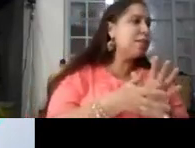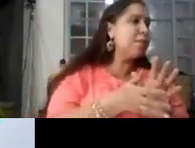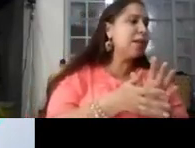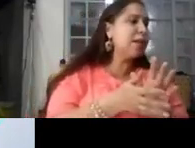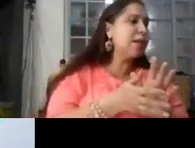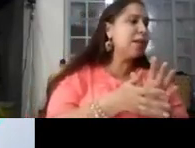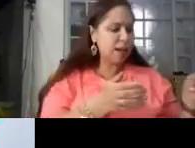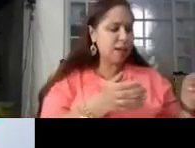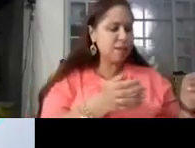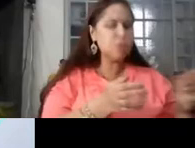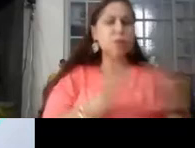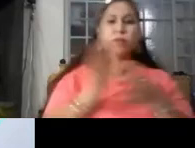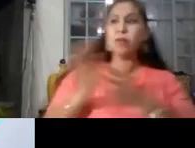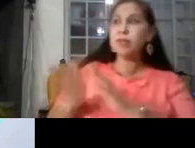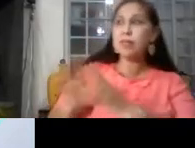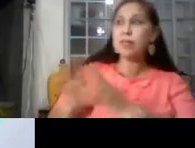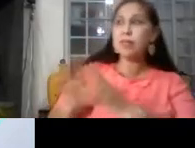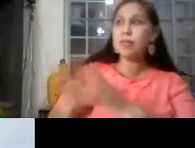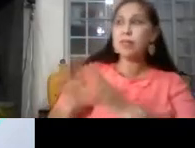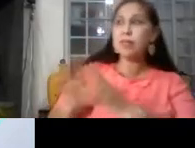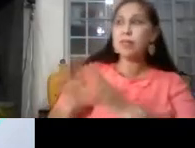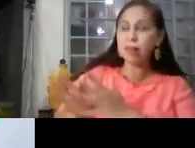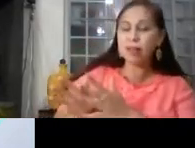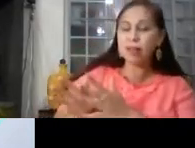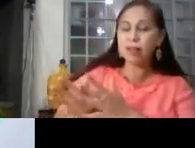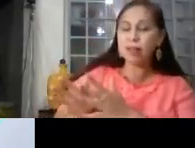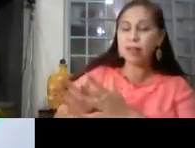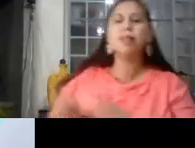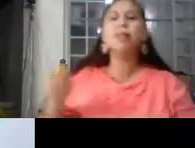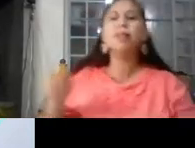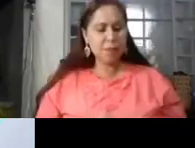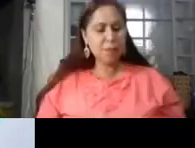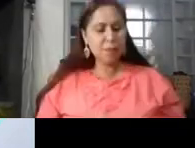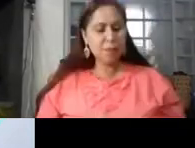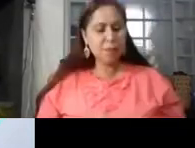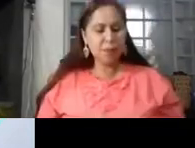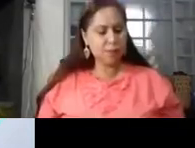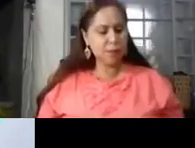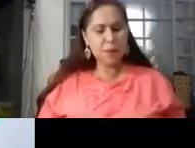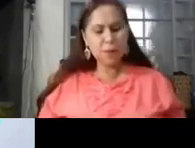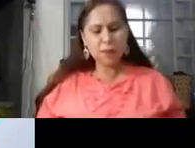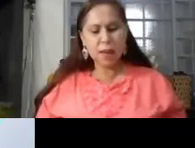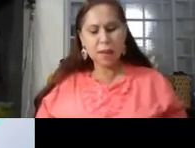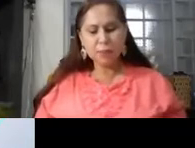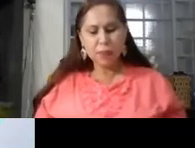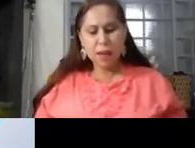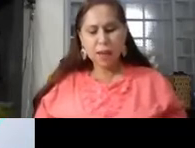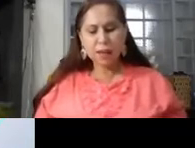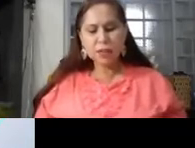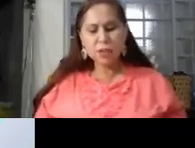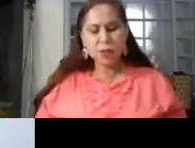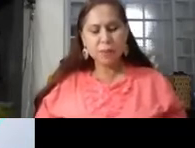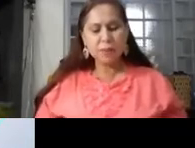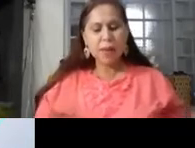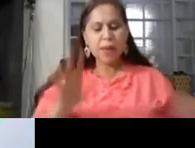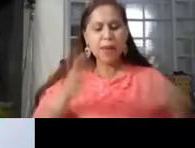para aqui, eu estou falando da casa de João. Se eu sinalizar olhando para aqui, eu estou falando da casa de Pedro, né? Para contar aquela